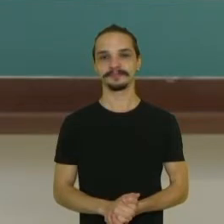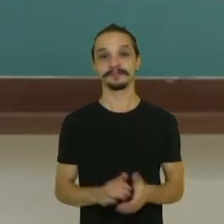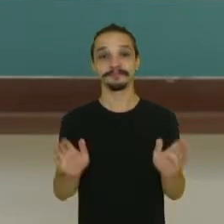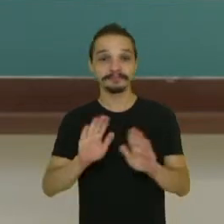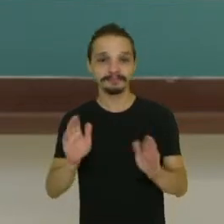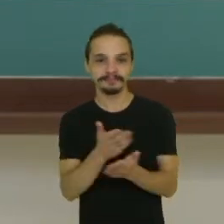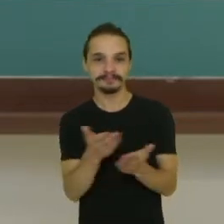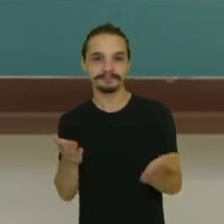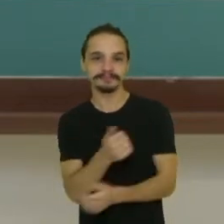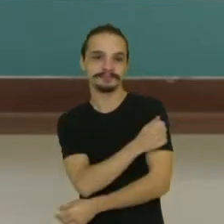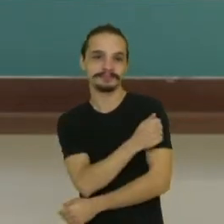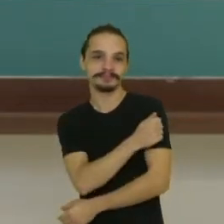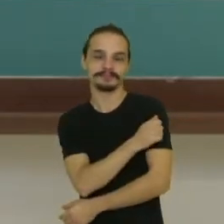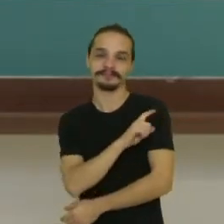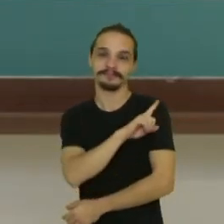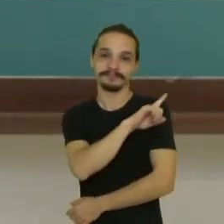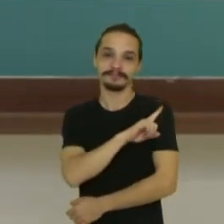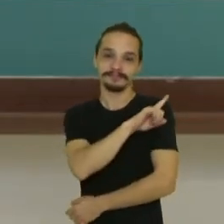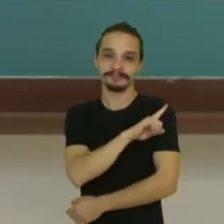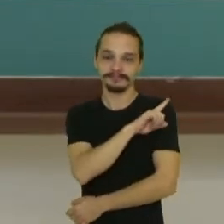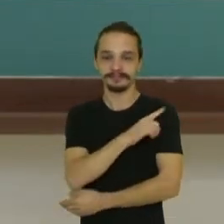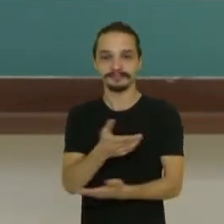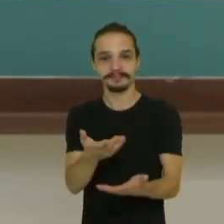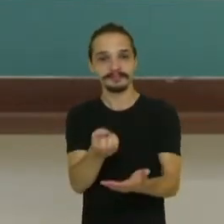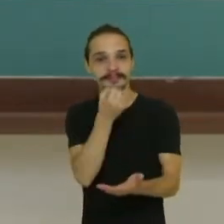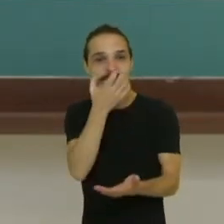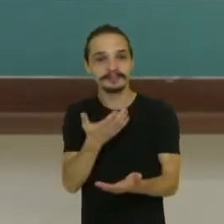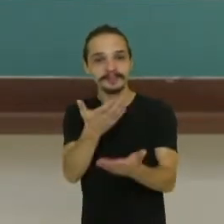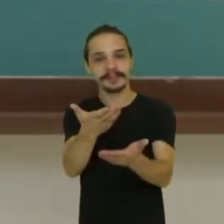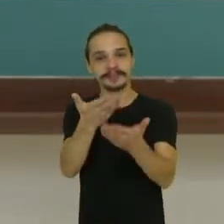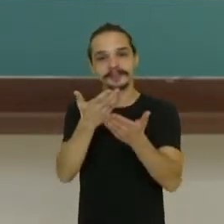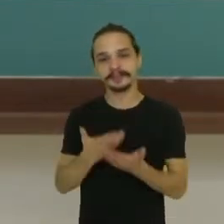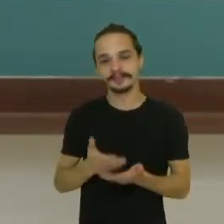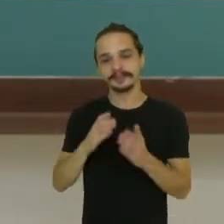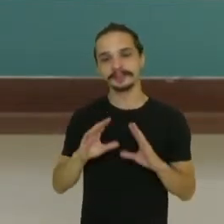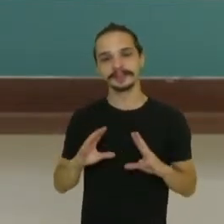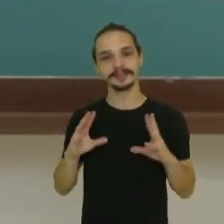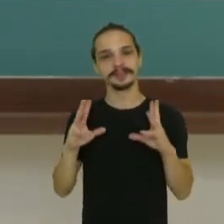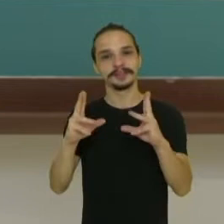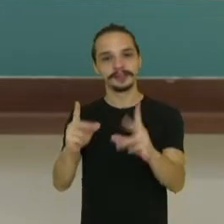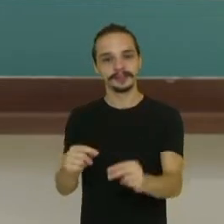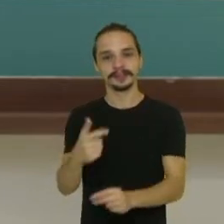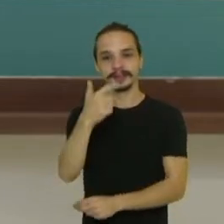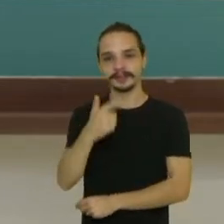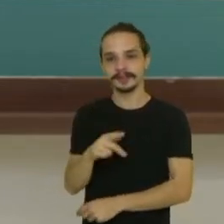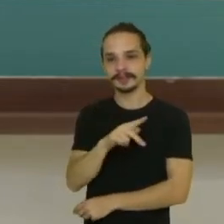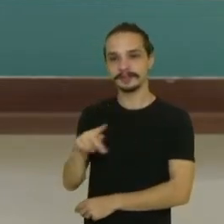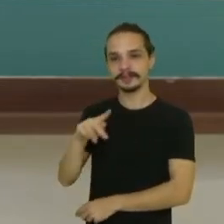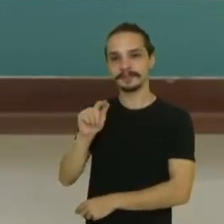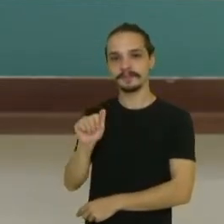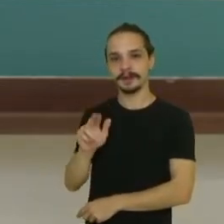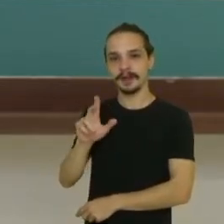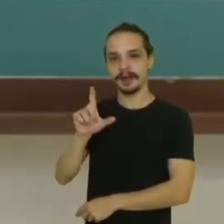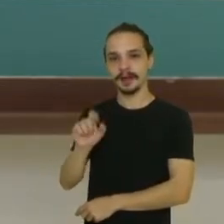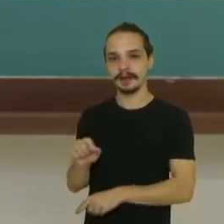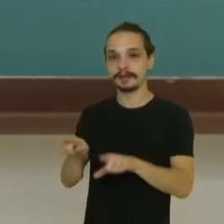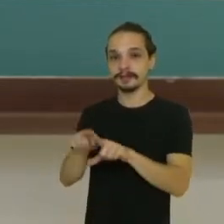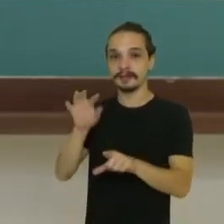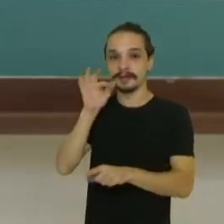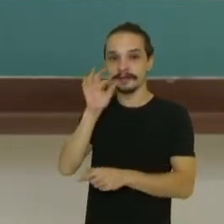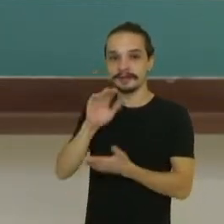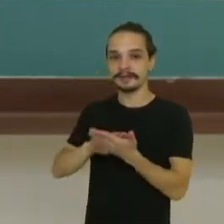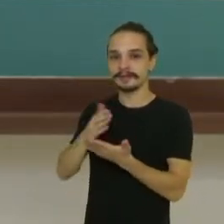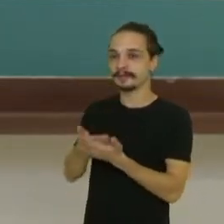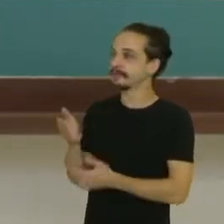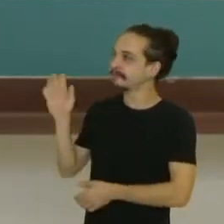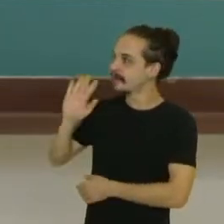Olá estudantes da 1ª série sejam todos bem-vindos sejam todas bem-vindas e o professor Paulo Brito Felipe